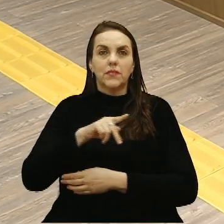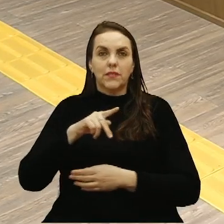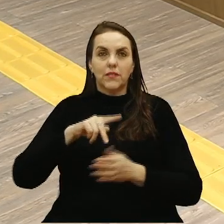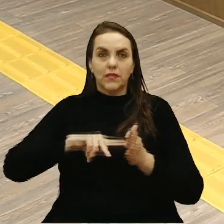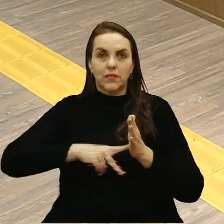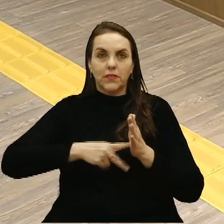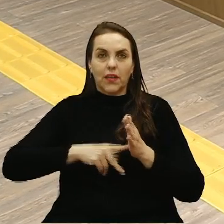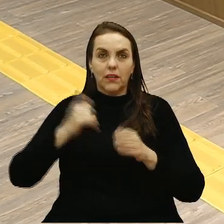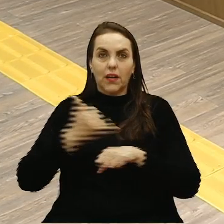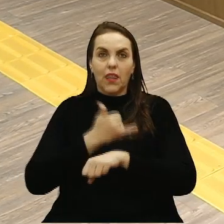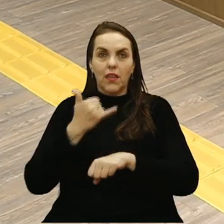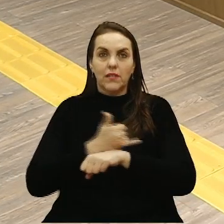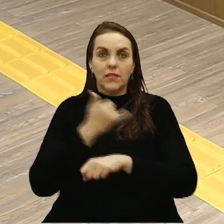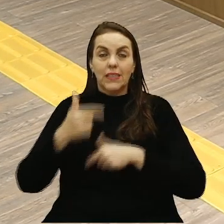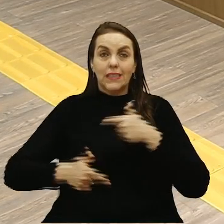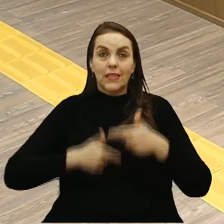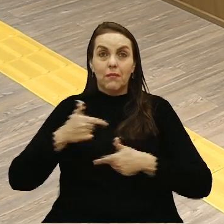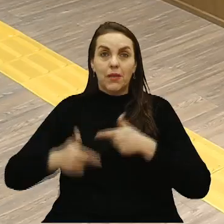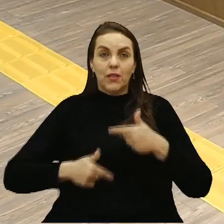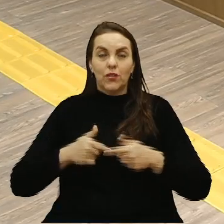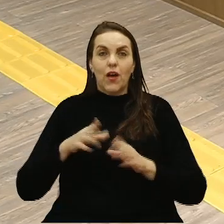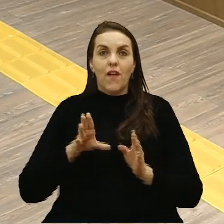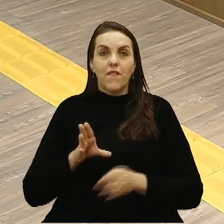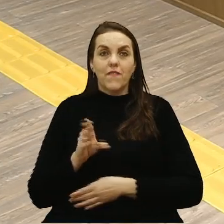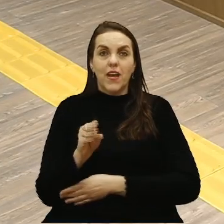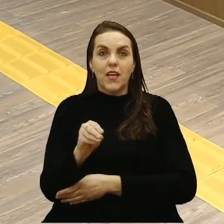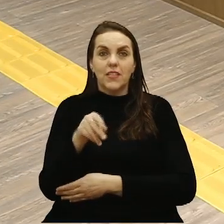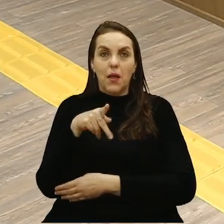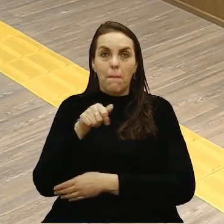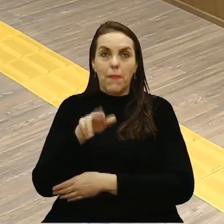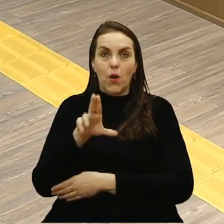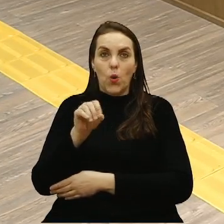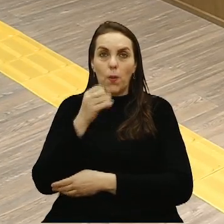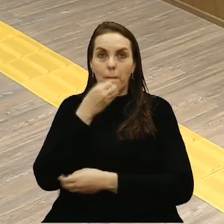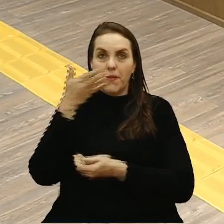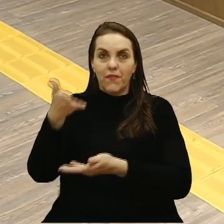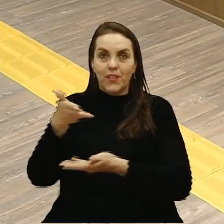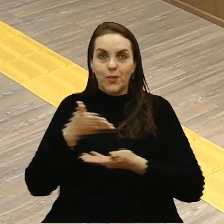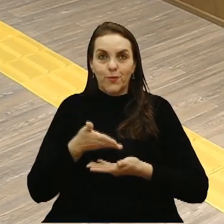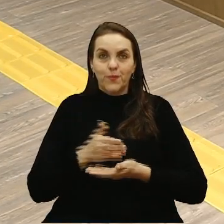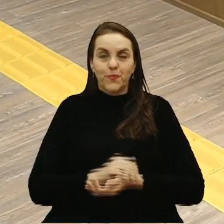da Frasle, Paulo Andrade. Bem-vindo.